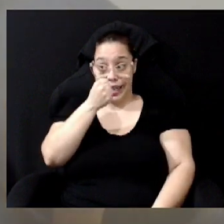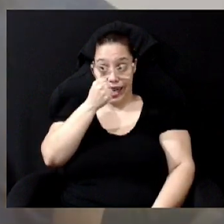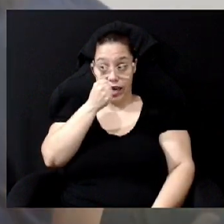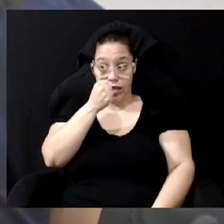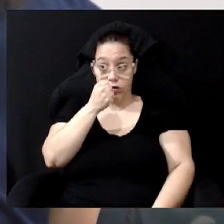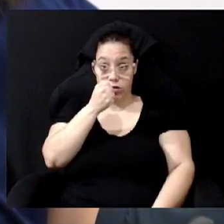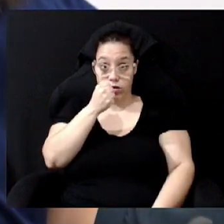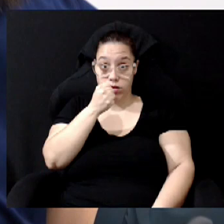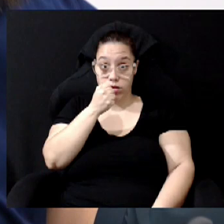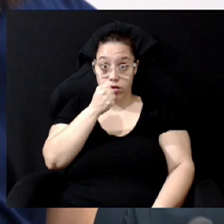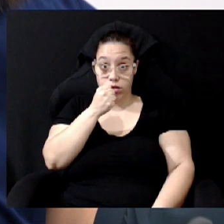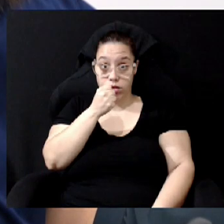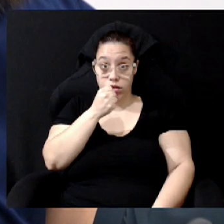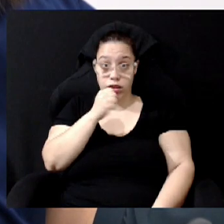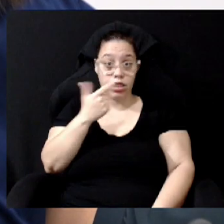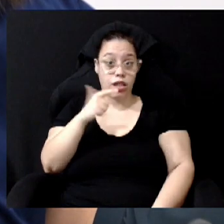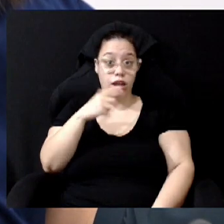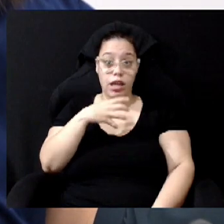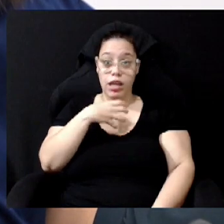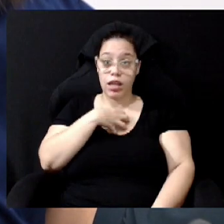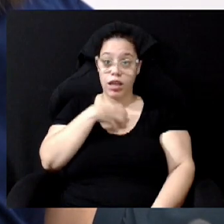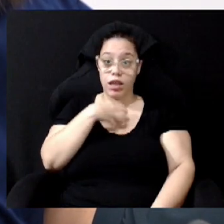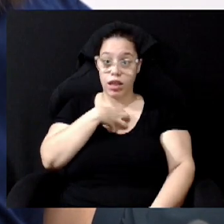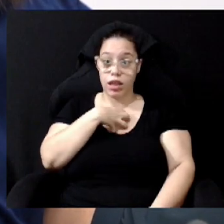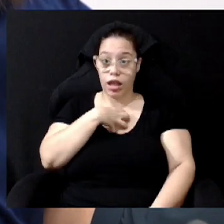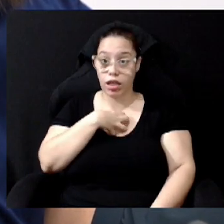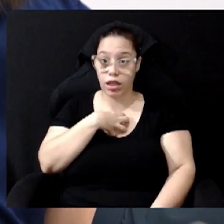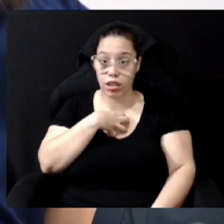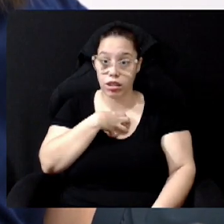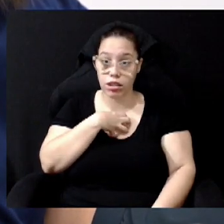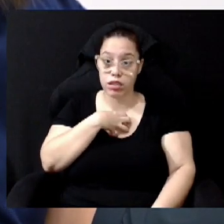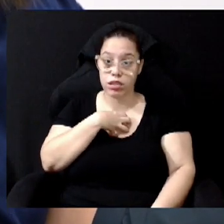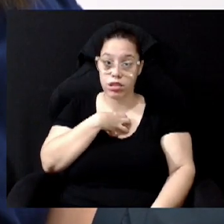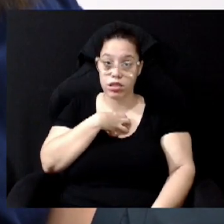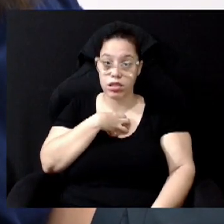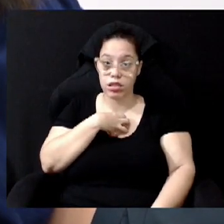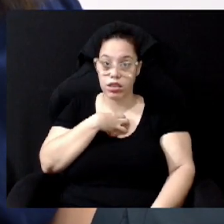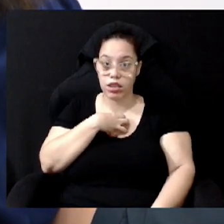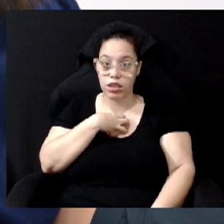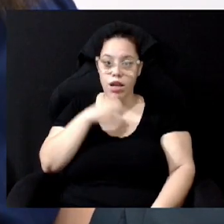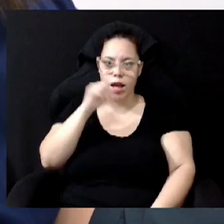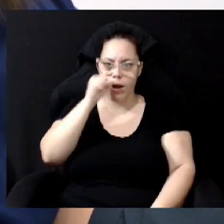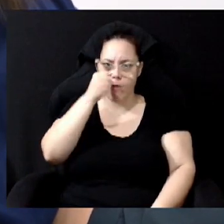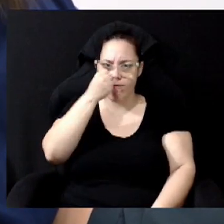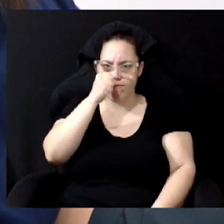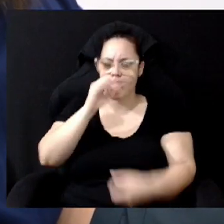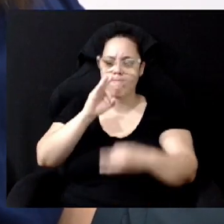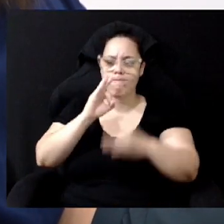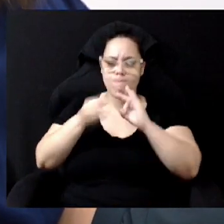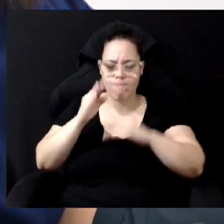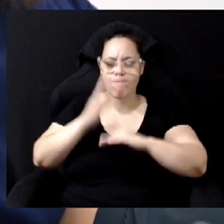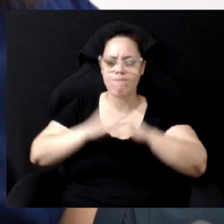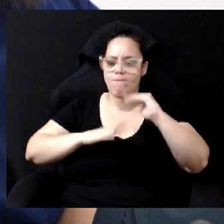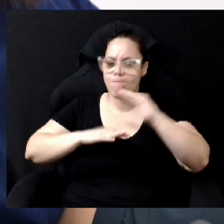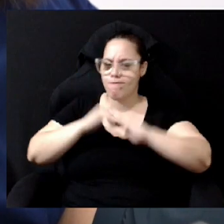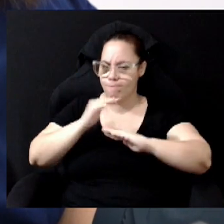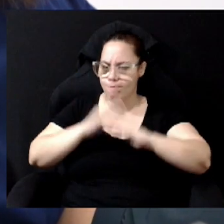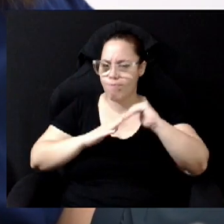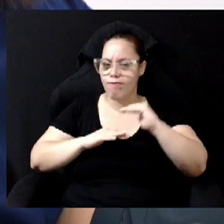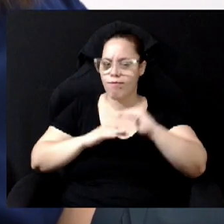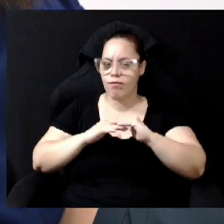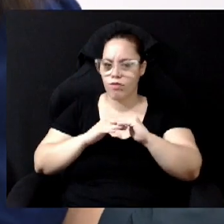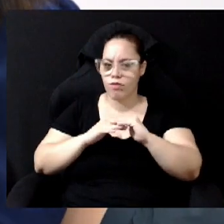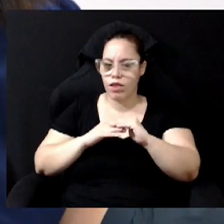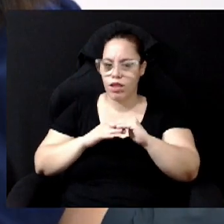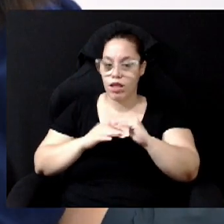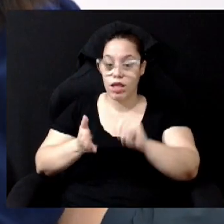sem sintomas, mas ela é bastante grave para justificar o tratamento, nós tratamos antes